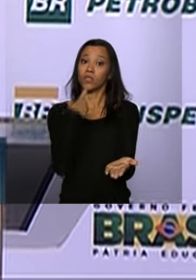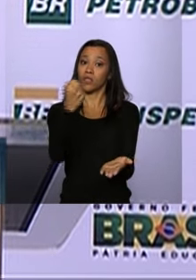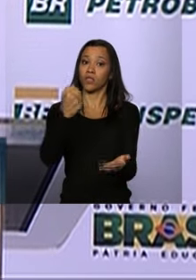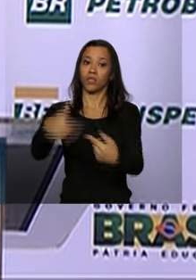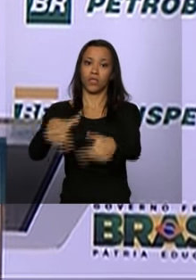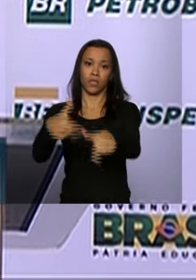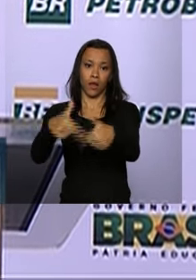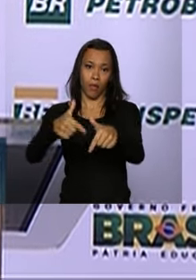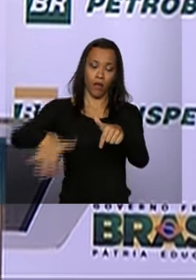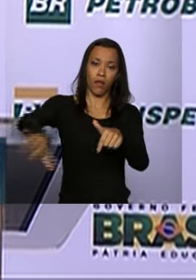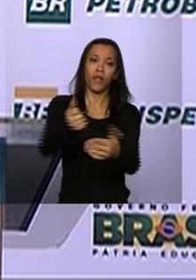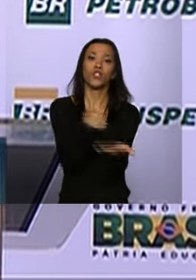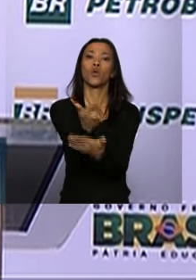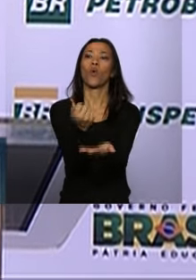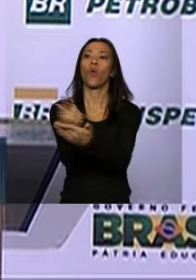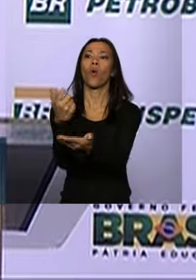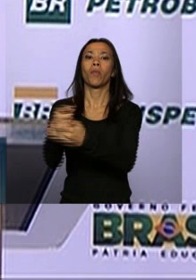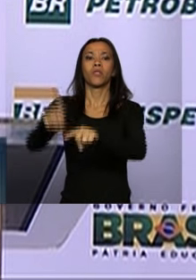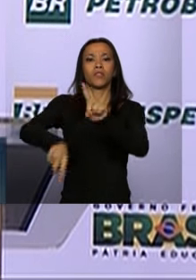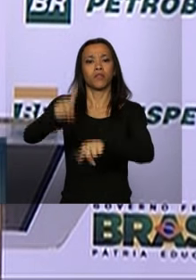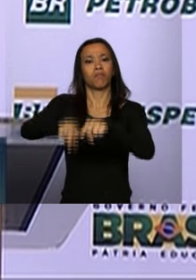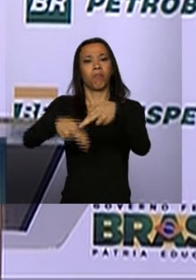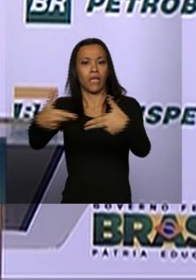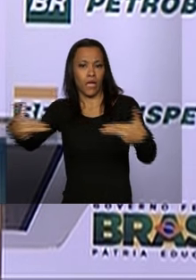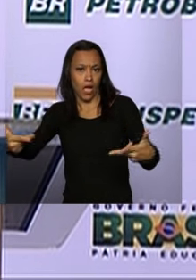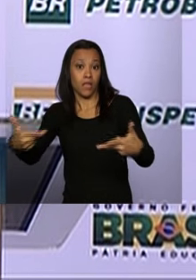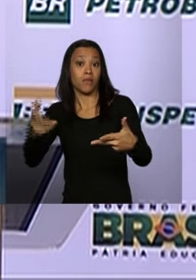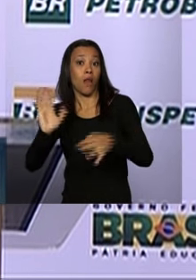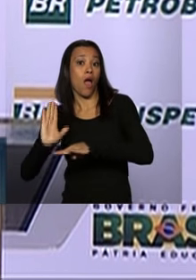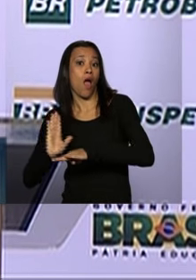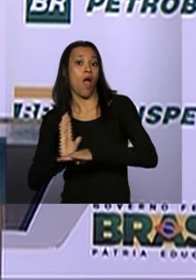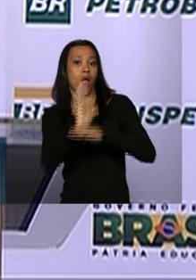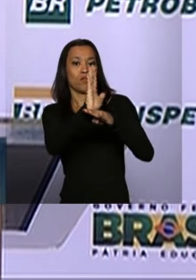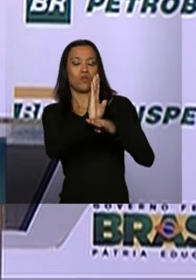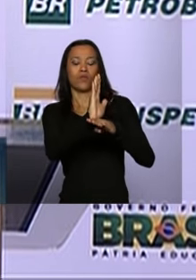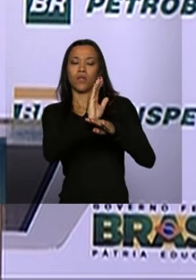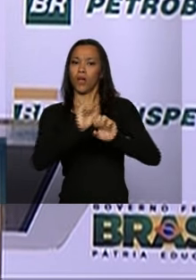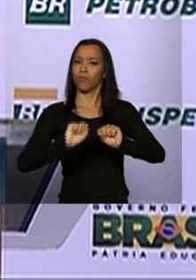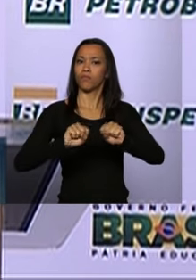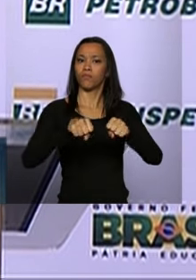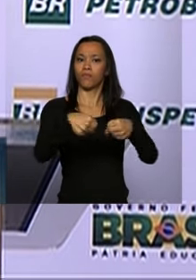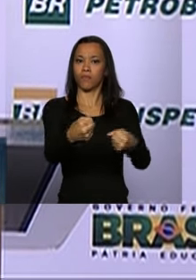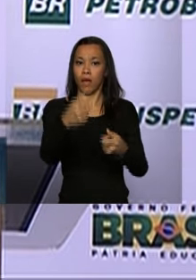compradora para ajudar o estaleiro a impulsionar a indústria naval.